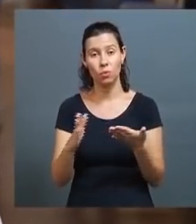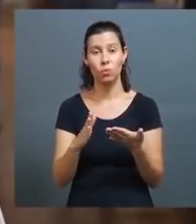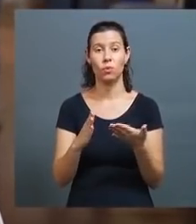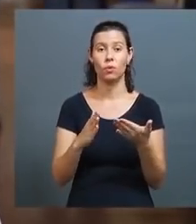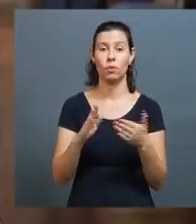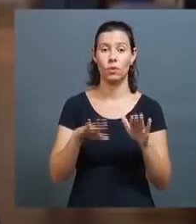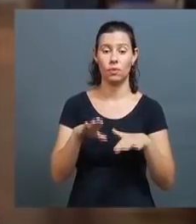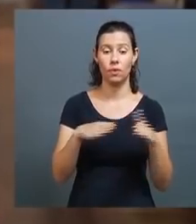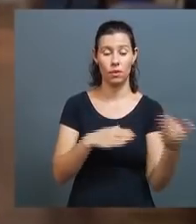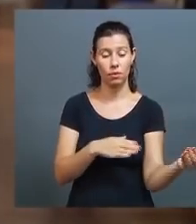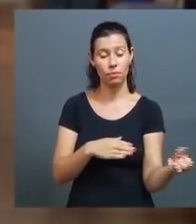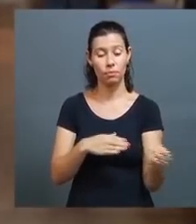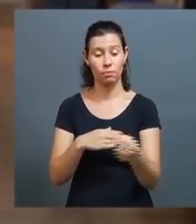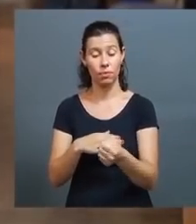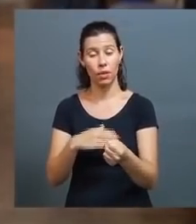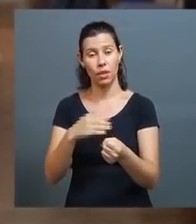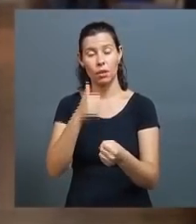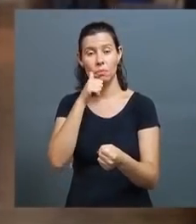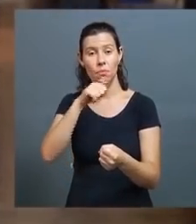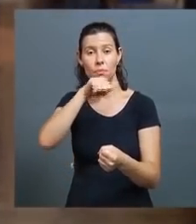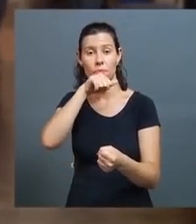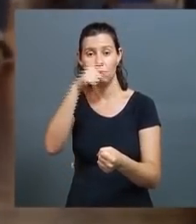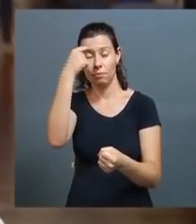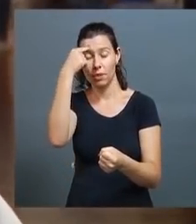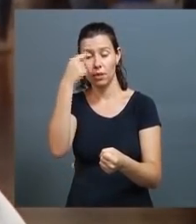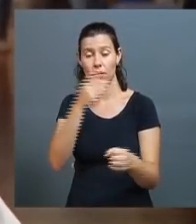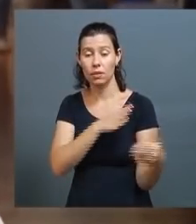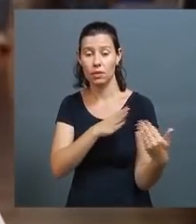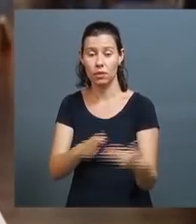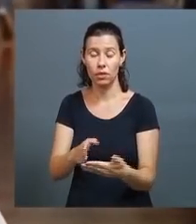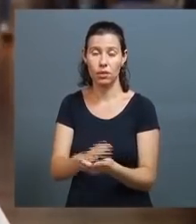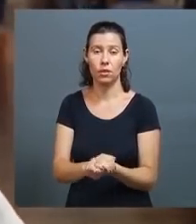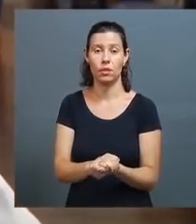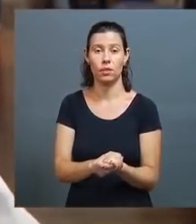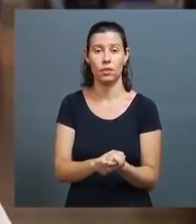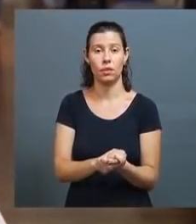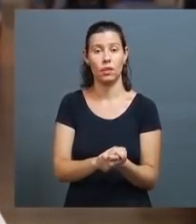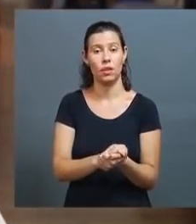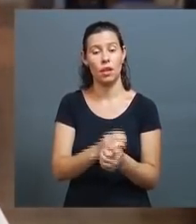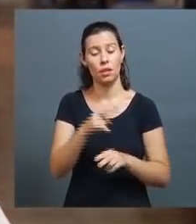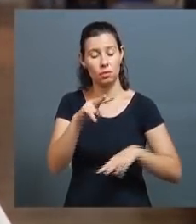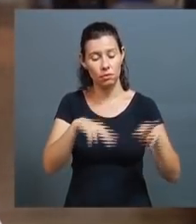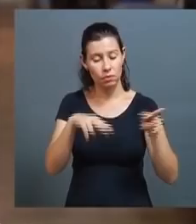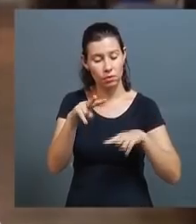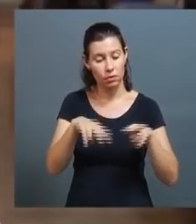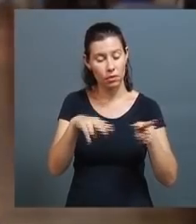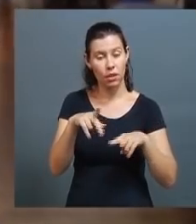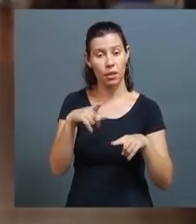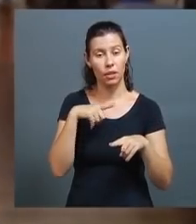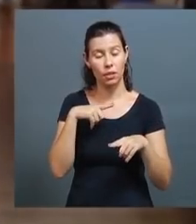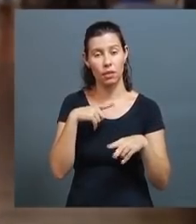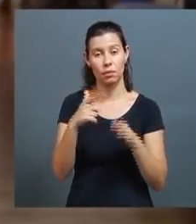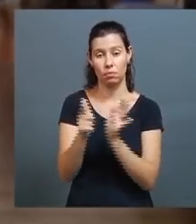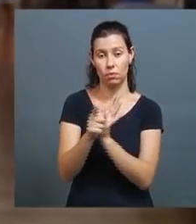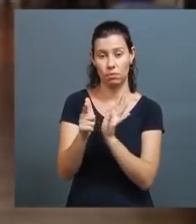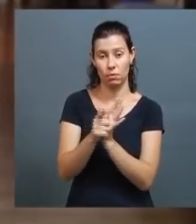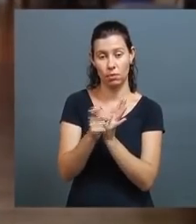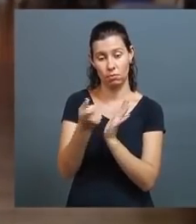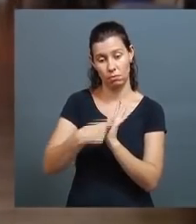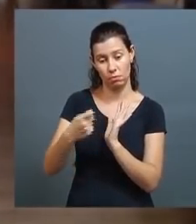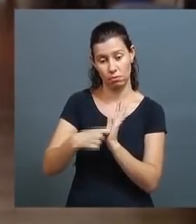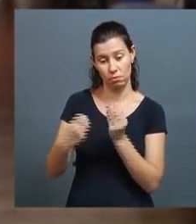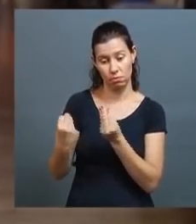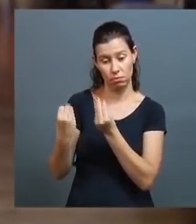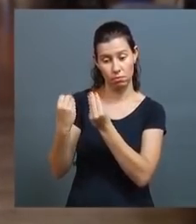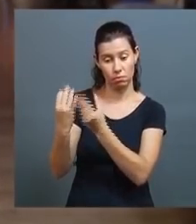nós, como as mães pensam que vão chegar aqui, receber uma receita, receber um laudo, um passe de